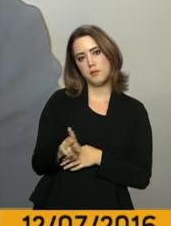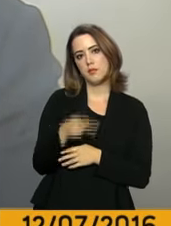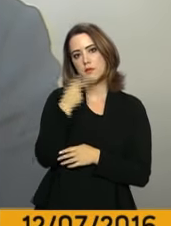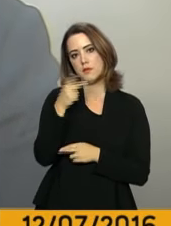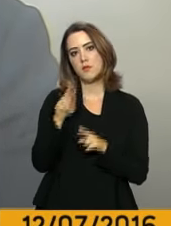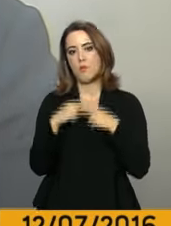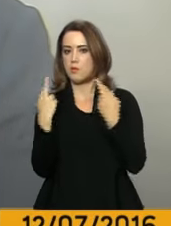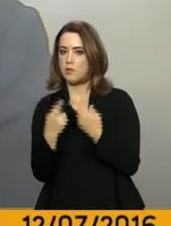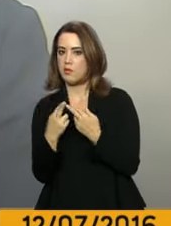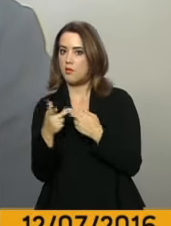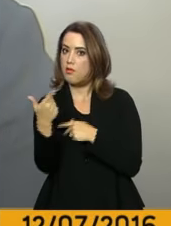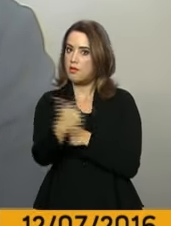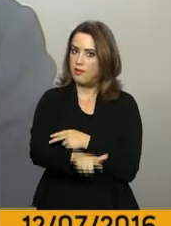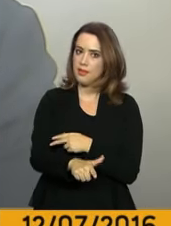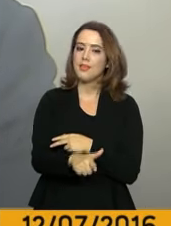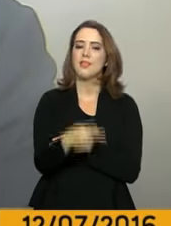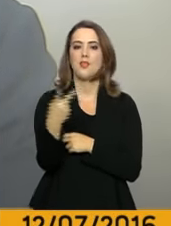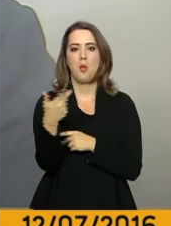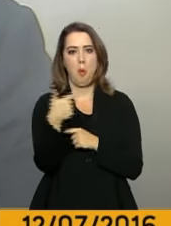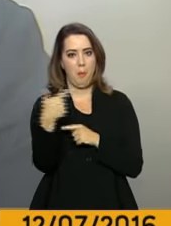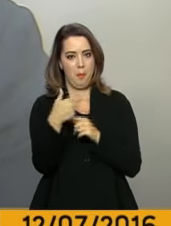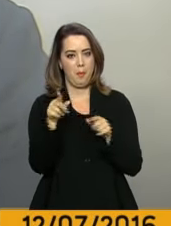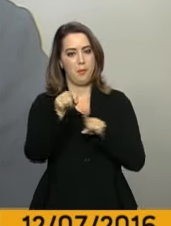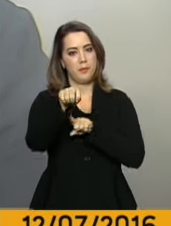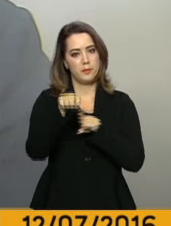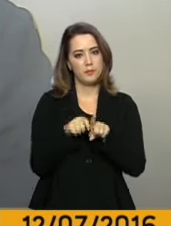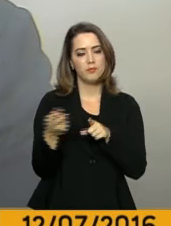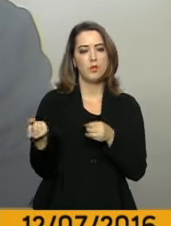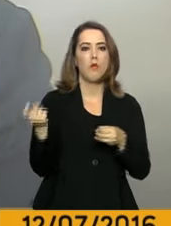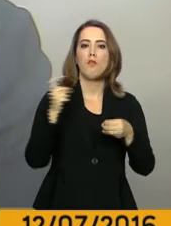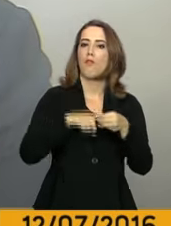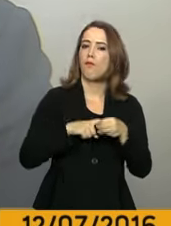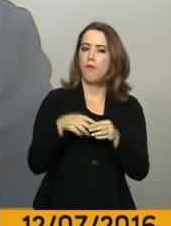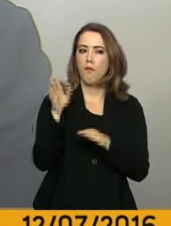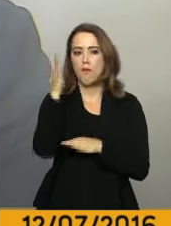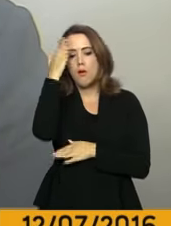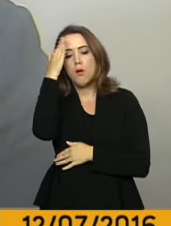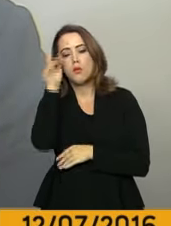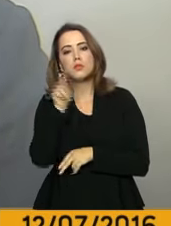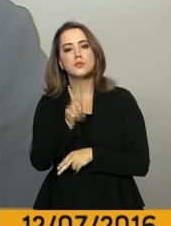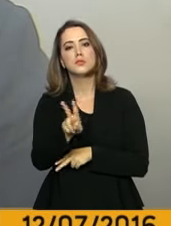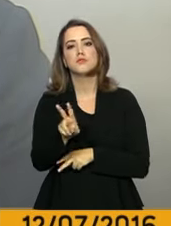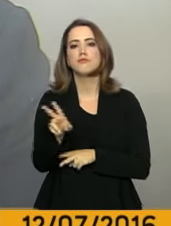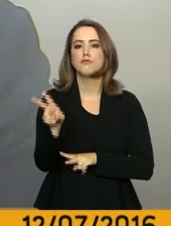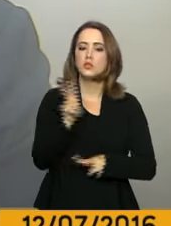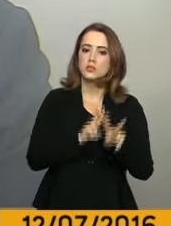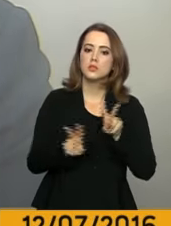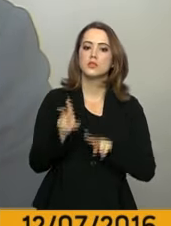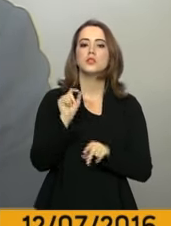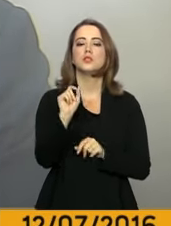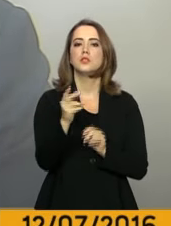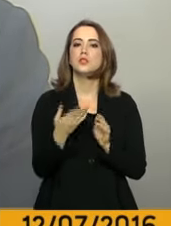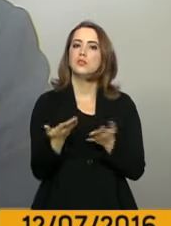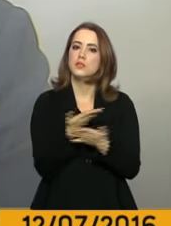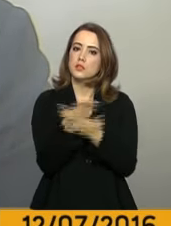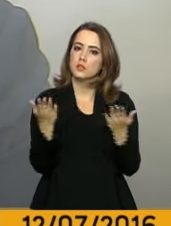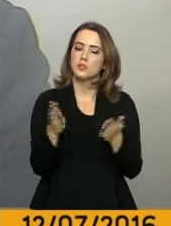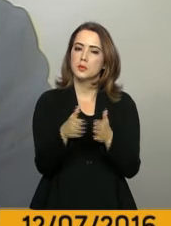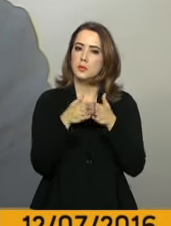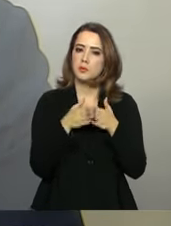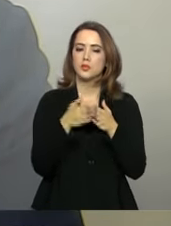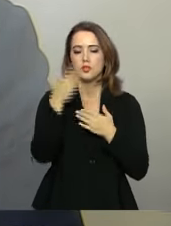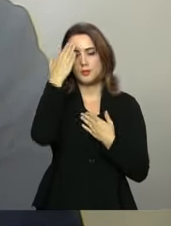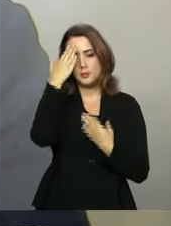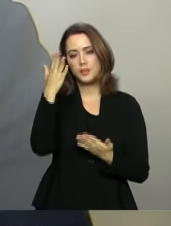dois meses você tem que voltar para saber eh como é que são as coisas O que é que nós fizemos e o que que vocês têm a pleitear Muito